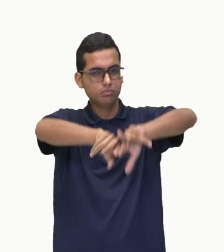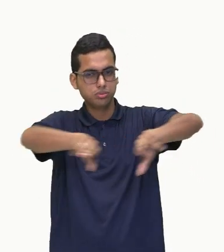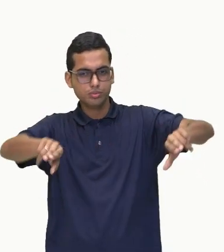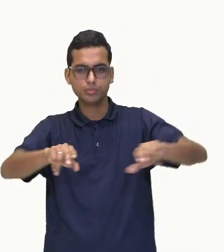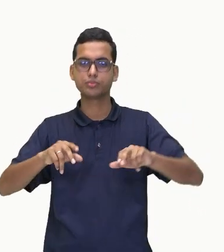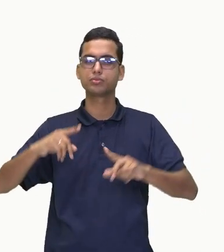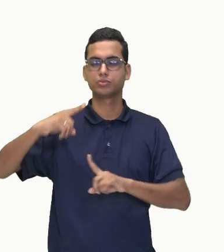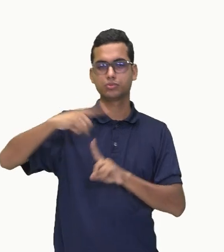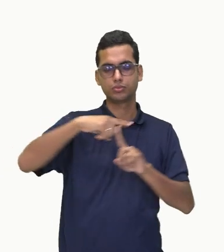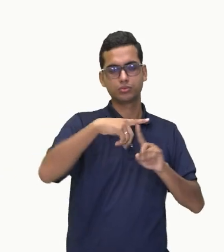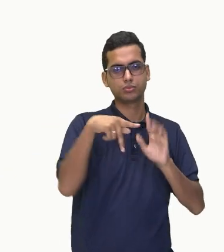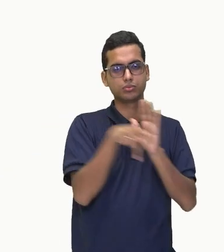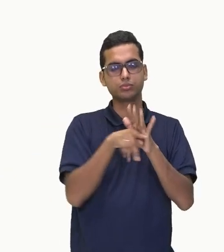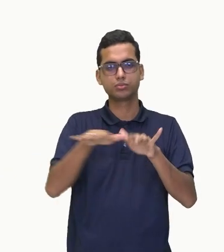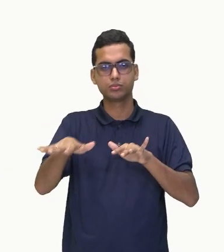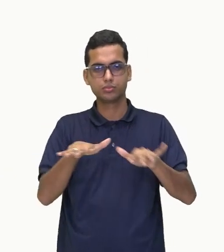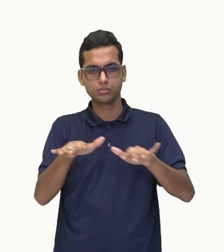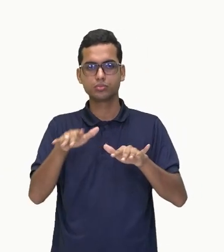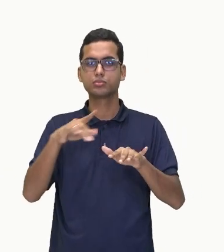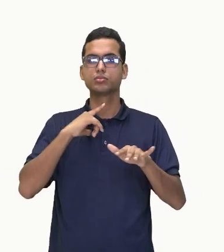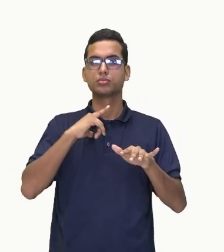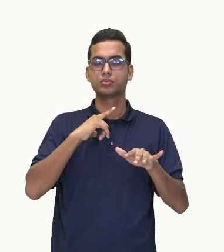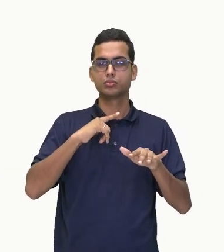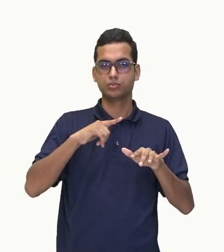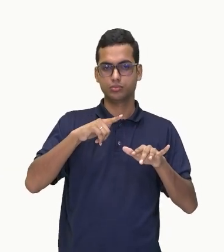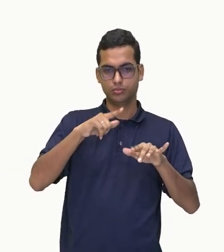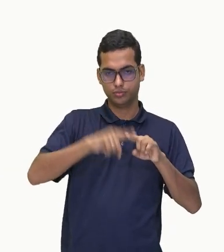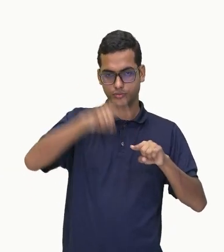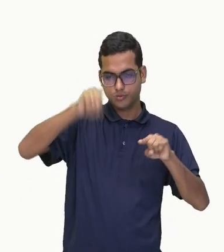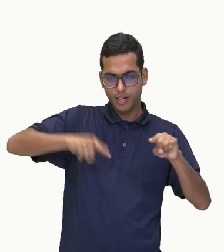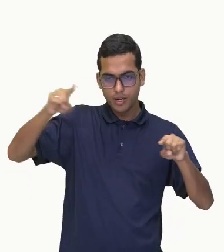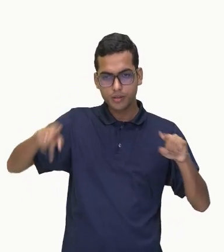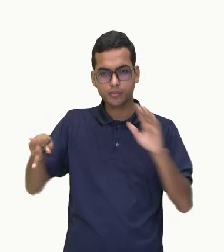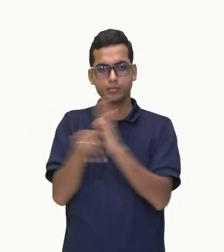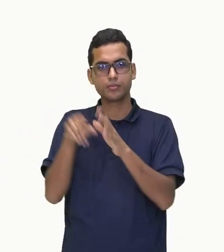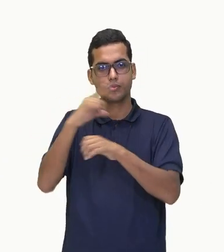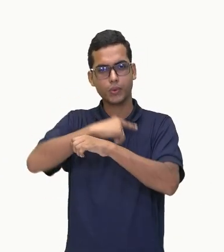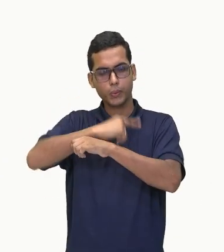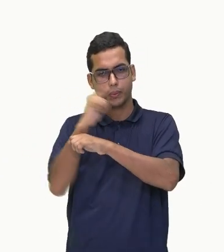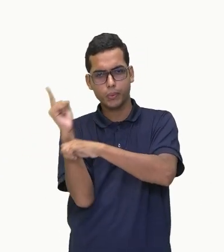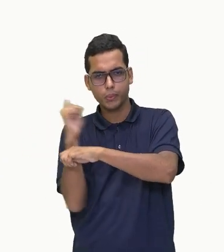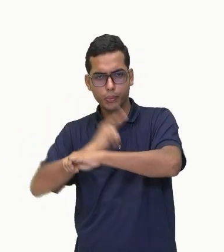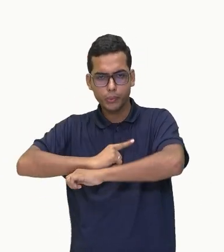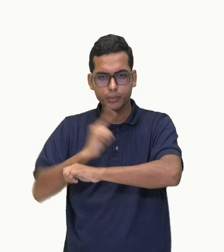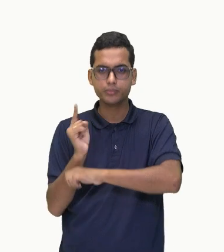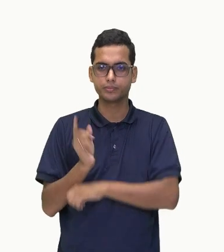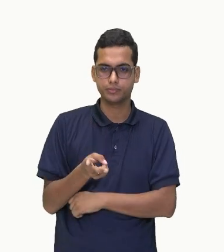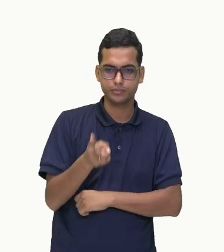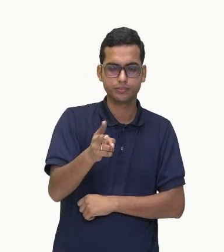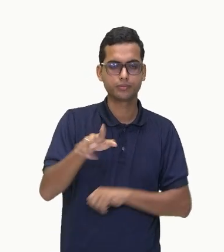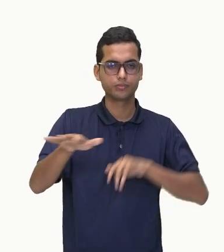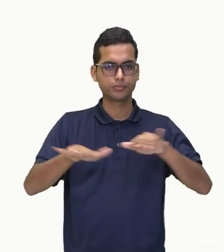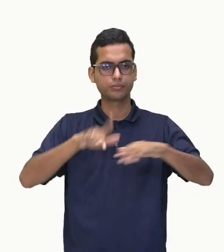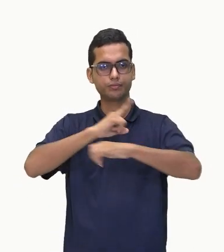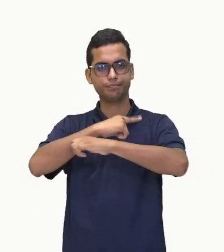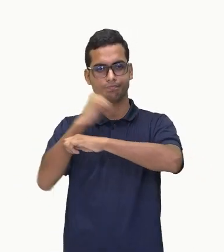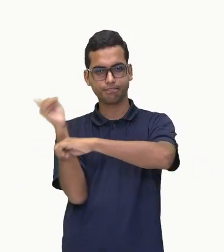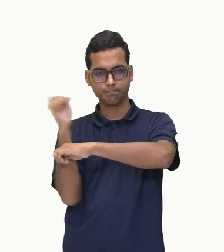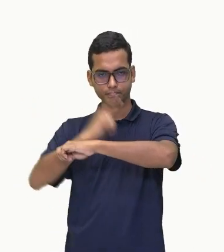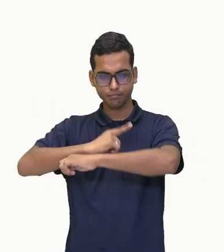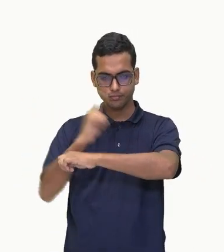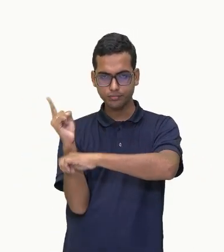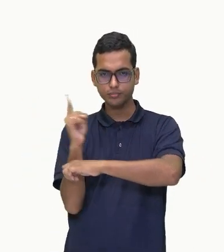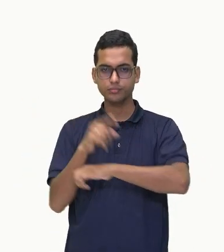movimento uniformemente variado. Olha só, e o que é o movimento uniforme? Vamos lá definir novamente.